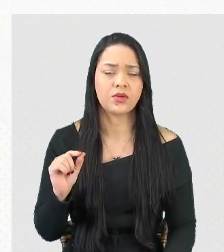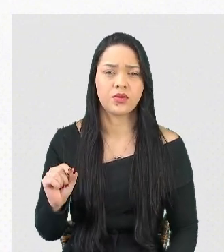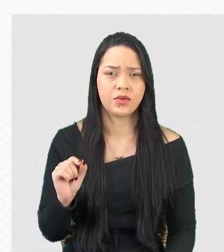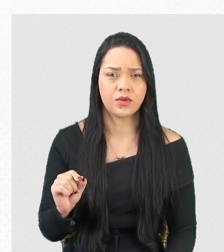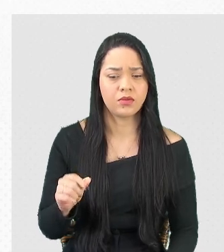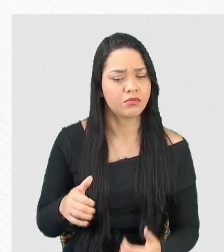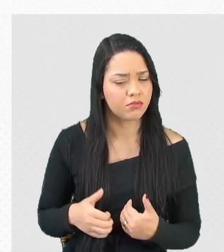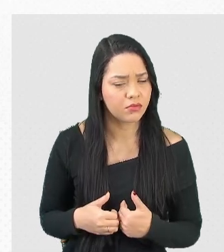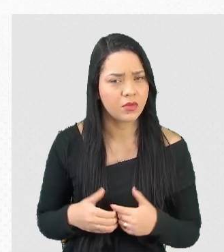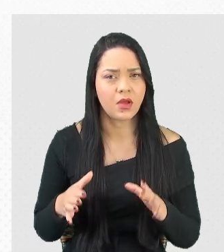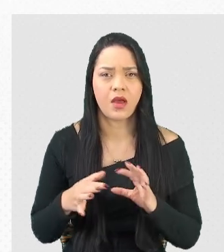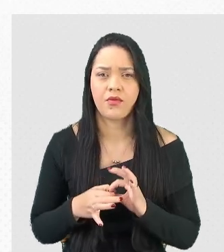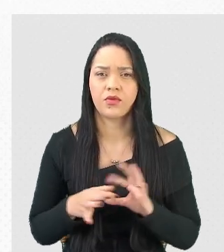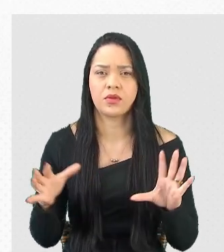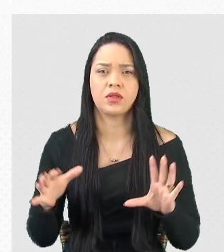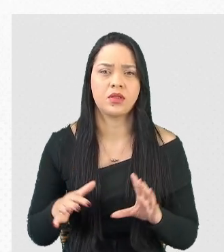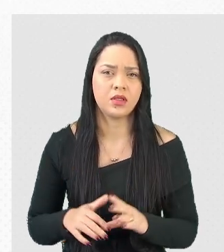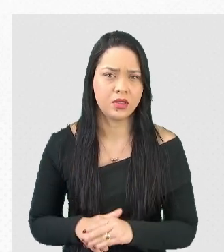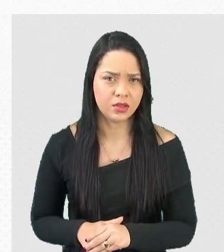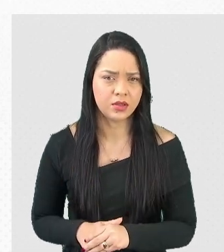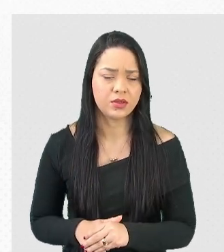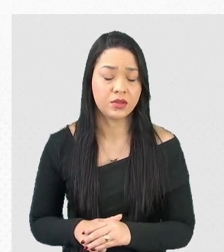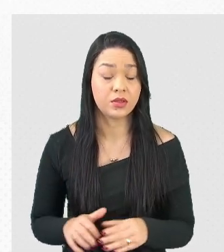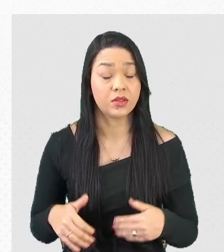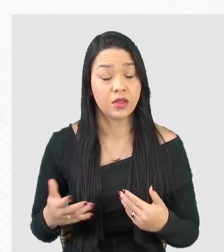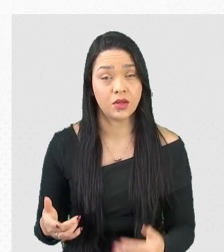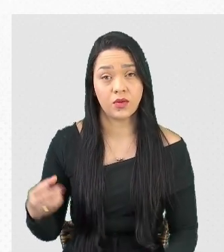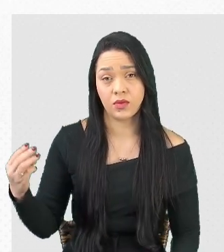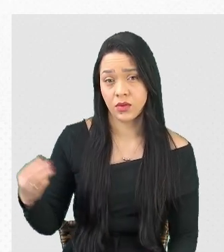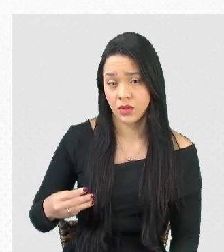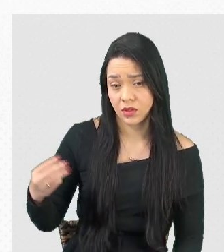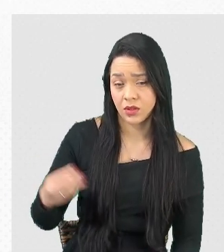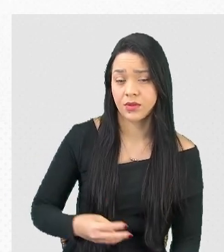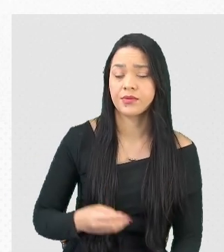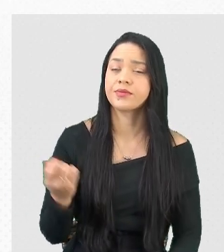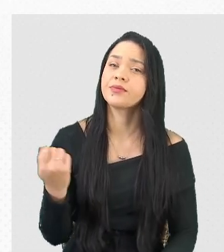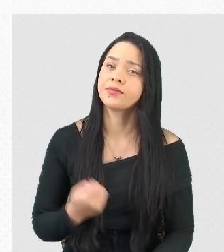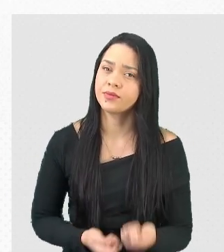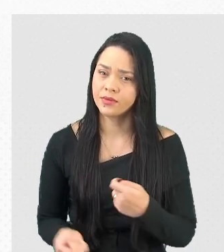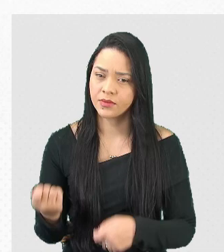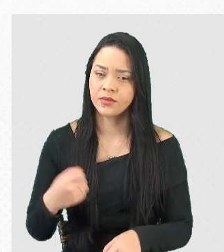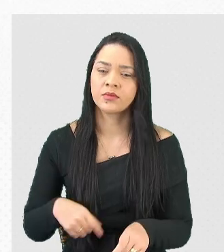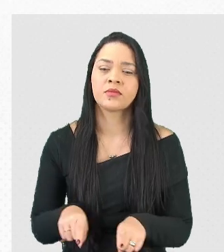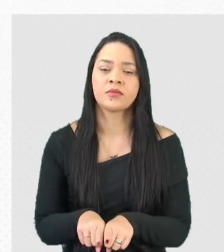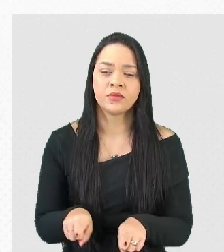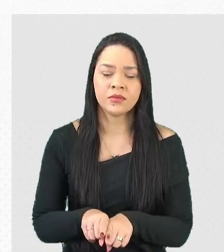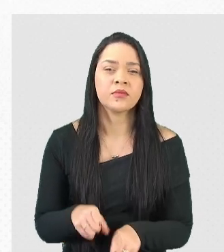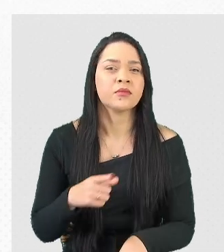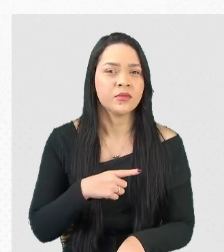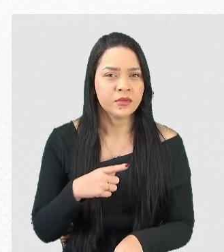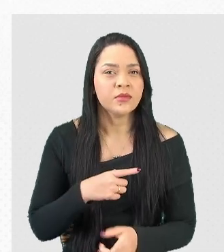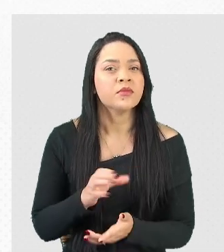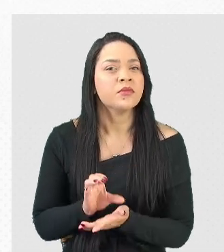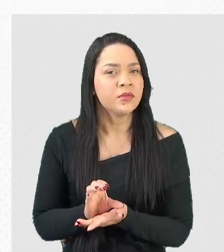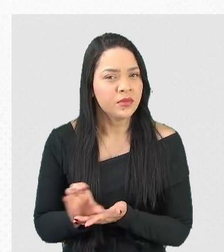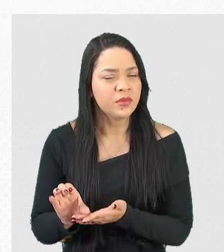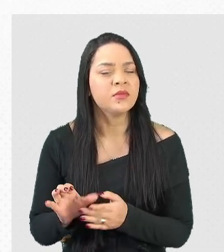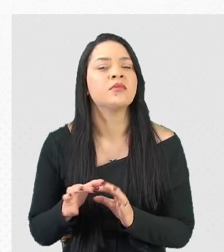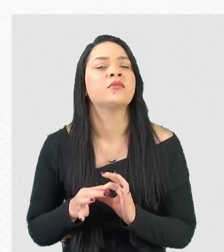terceiro, econômico, a existência de capitais disponíveis. E aí, pode anotar aí,